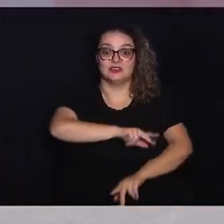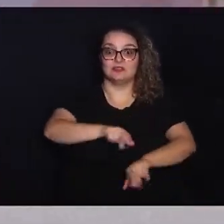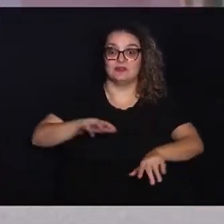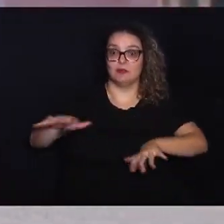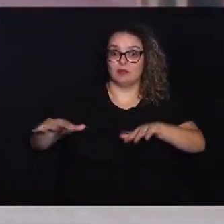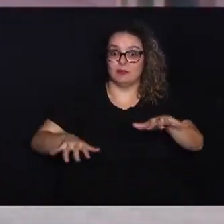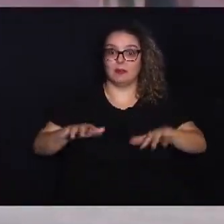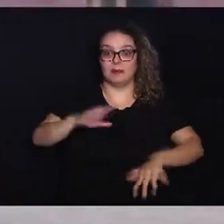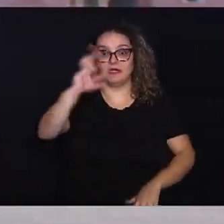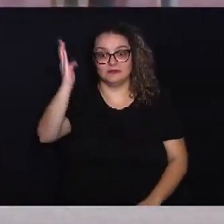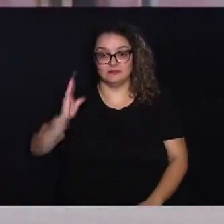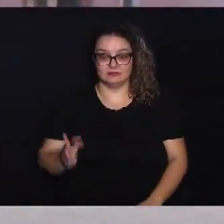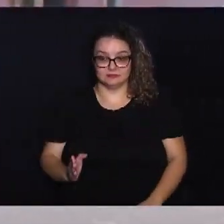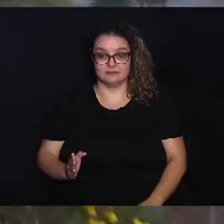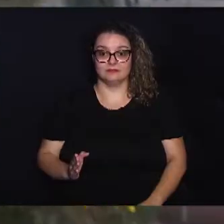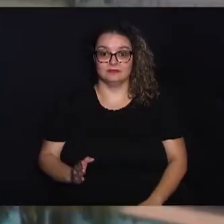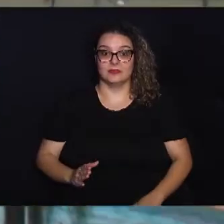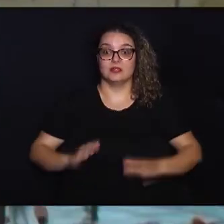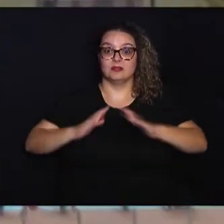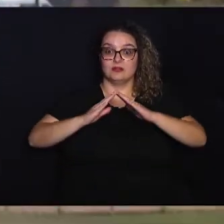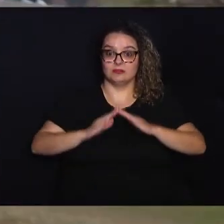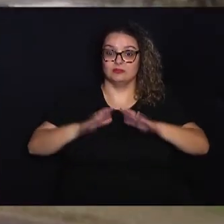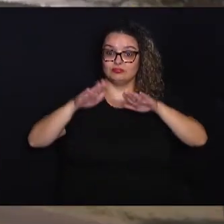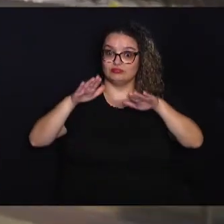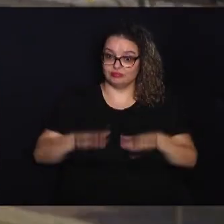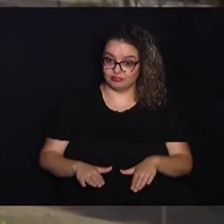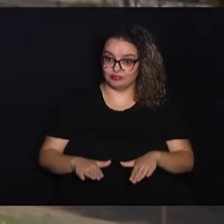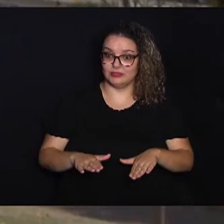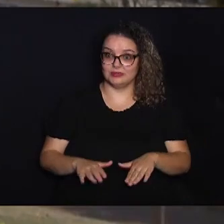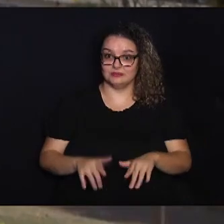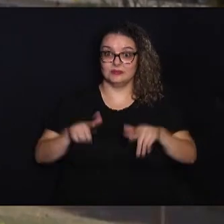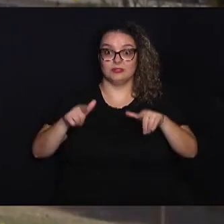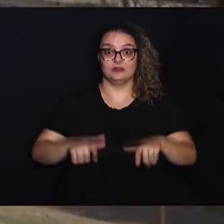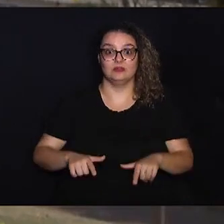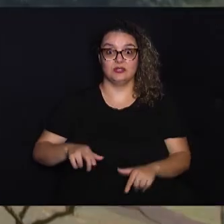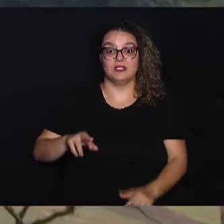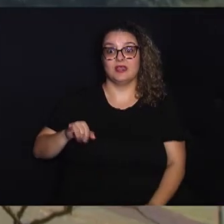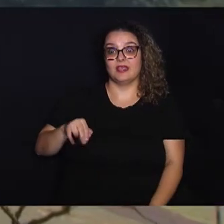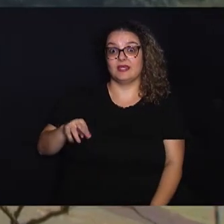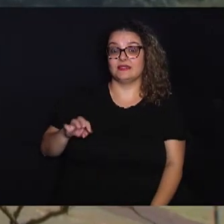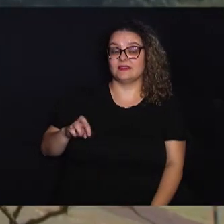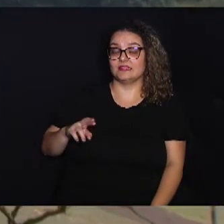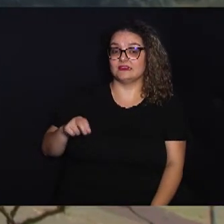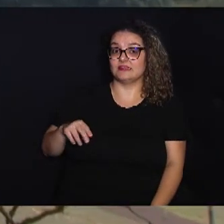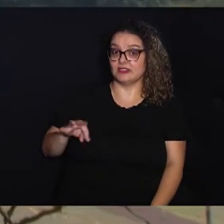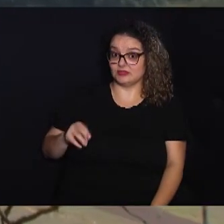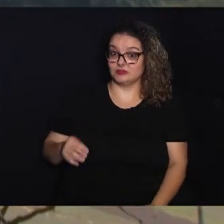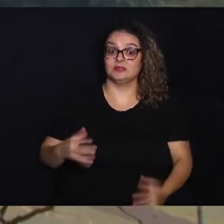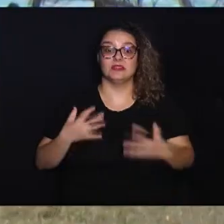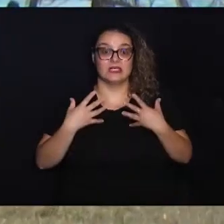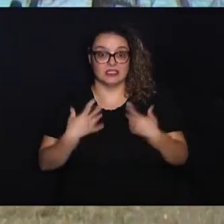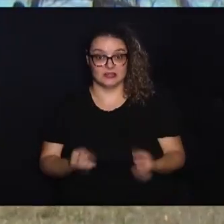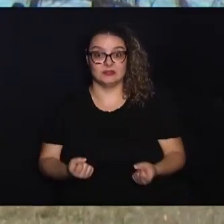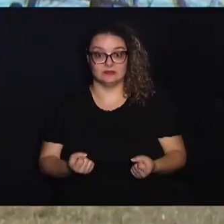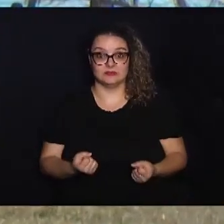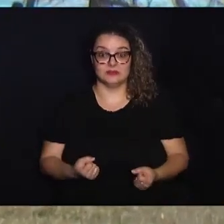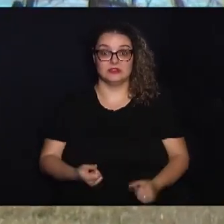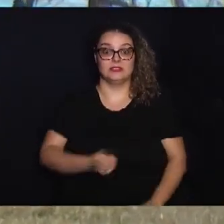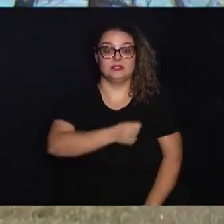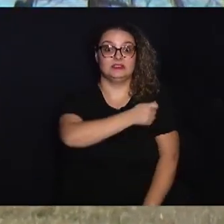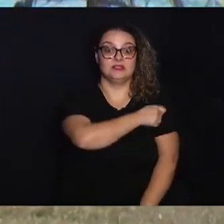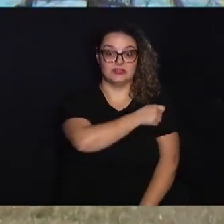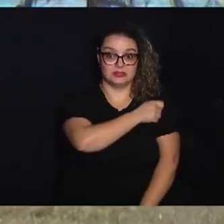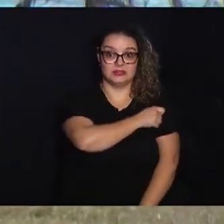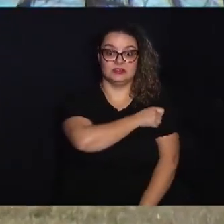de diversas regiões do Brasil, que ficam alojados no local em regime de internato, onde